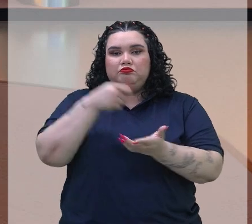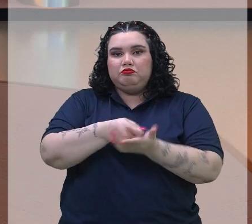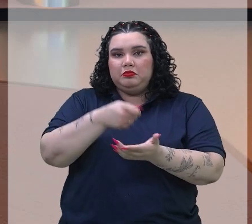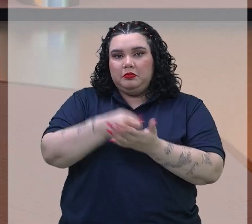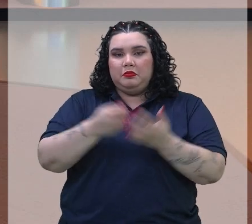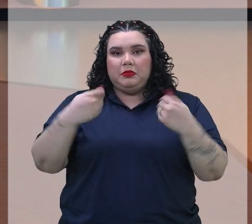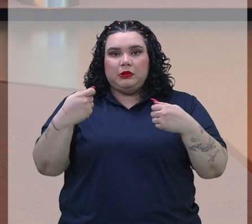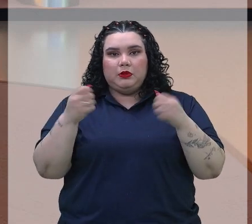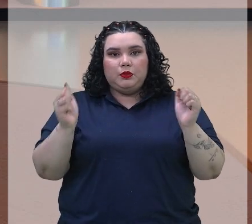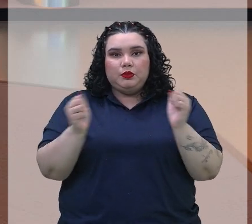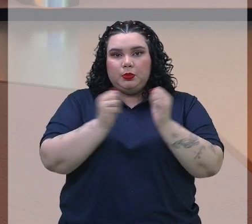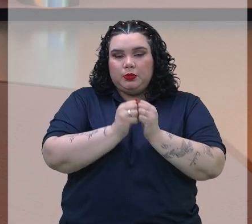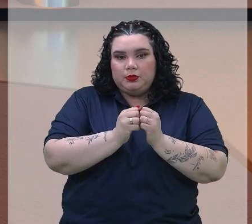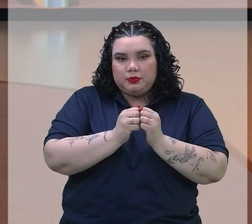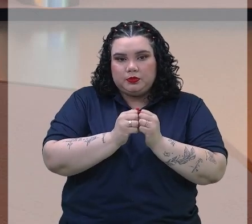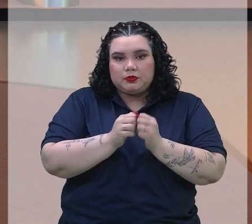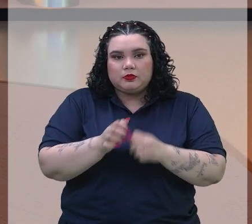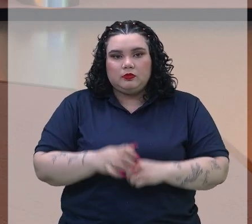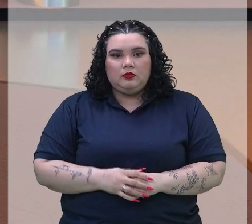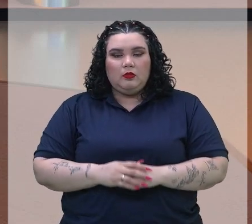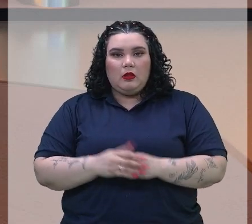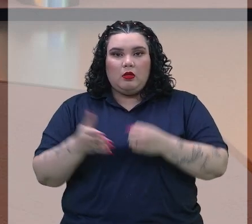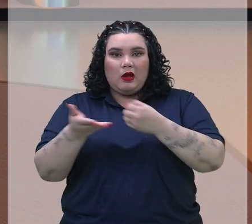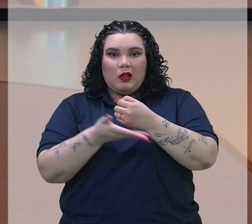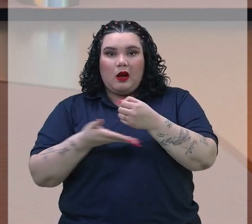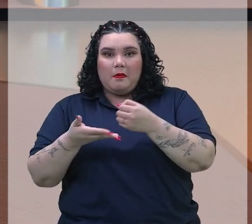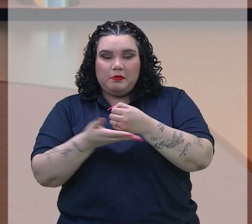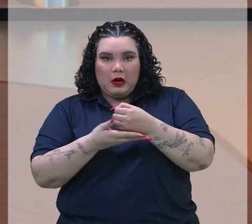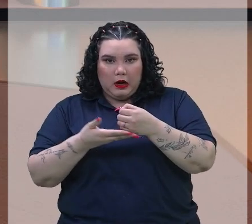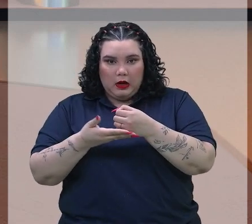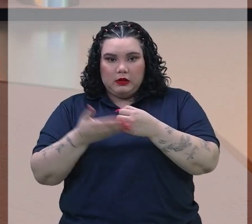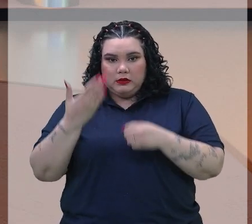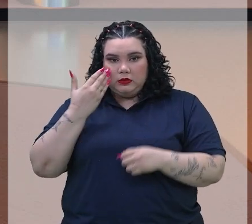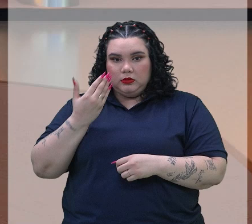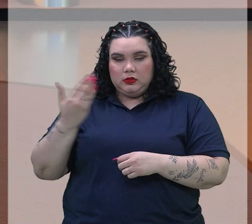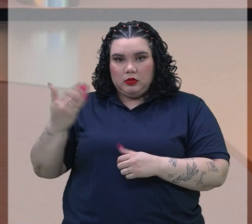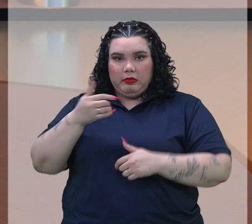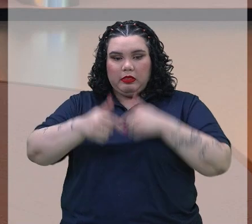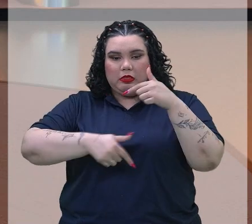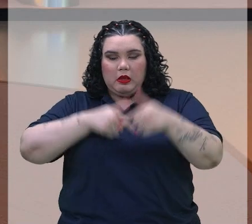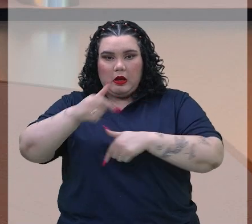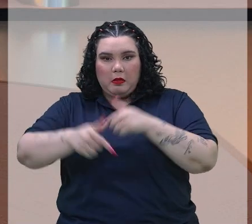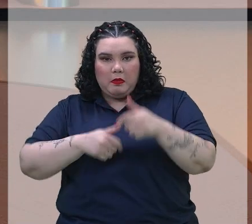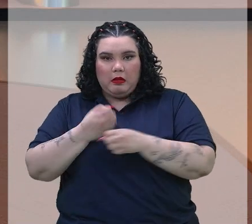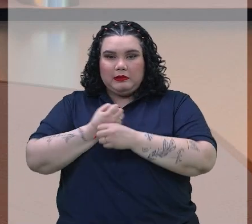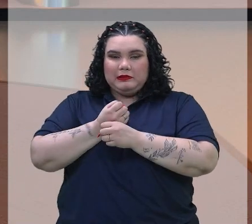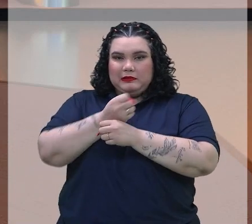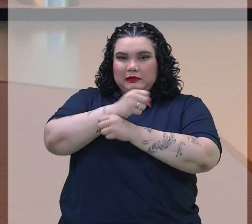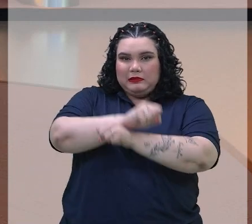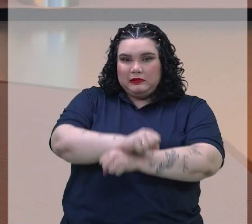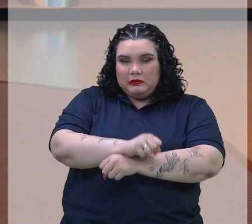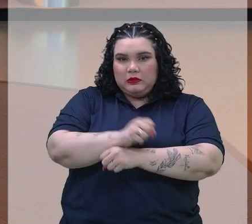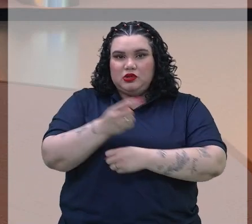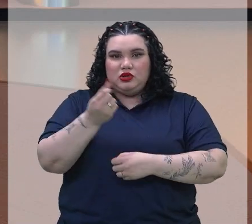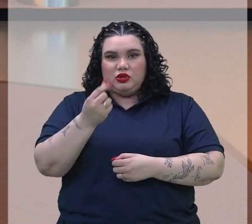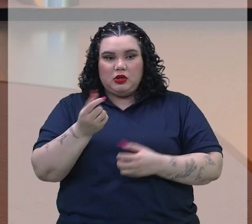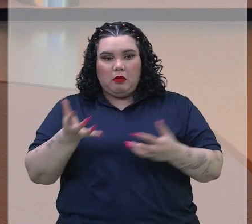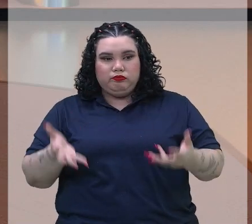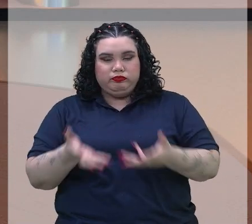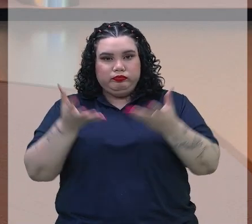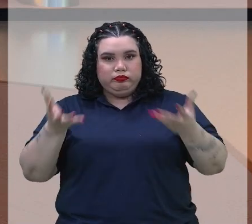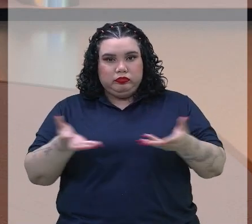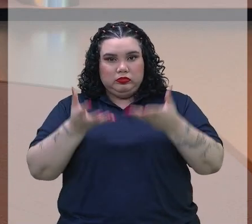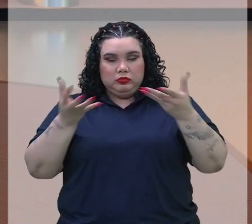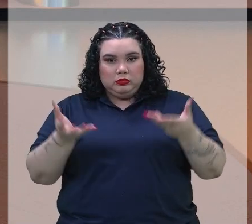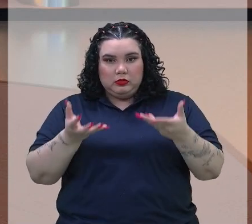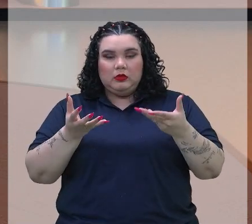na base da pirâmide, aqueles que trabalhavam, aqueles que sustentavam o luxo da igreja e da nobreza, estavam